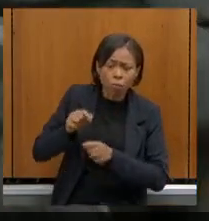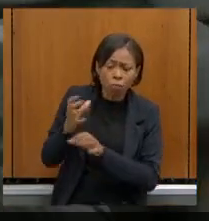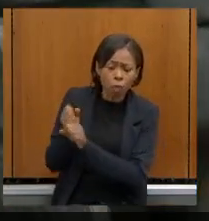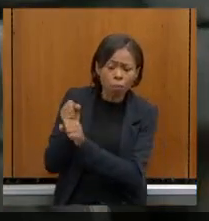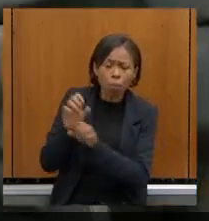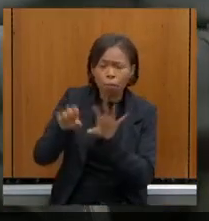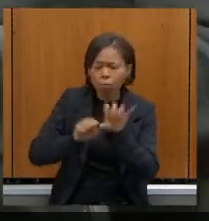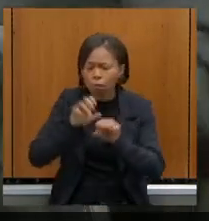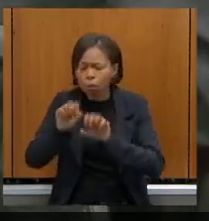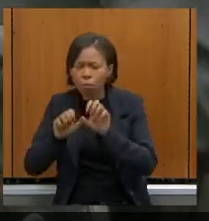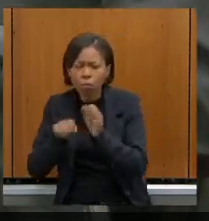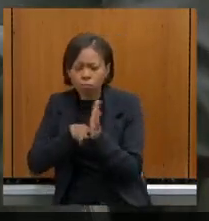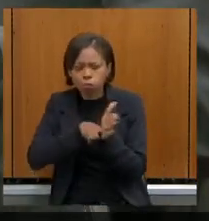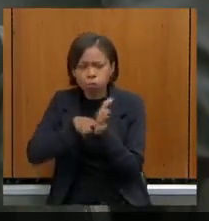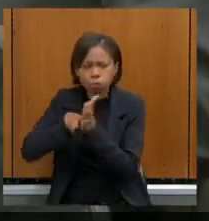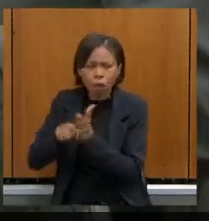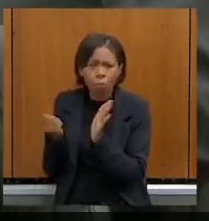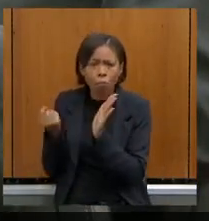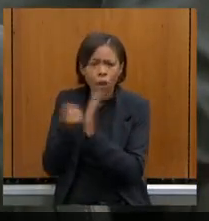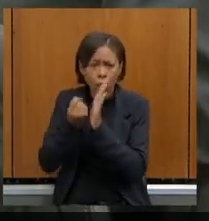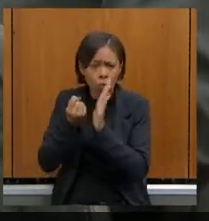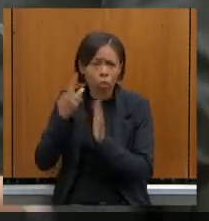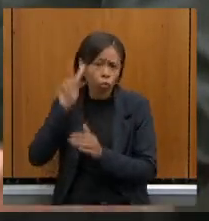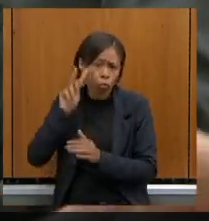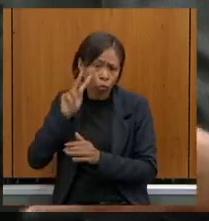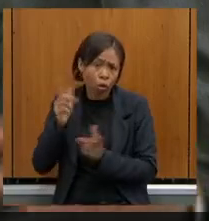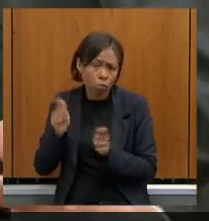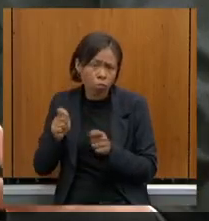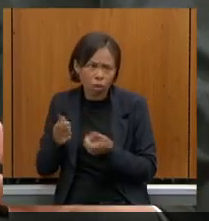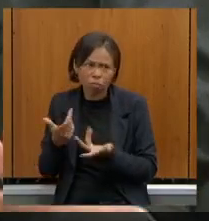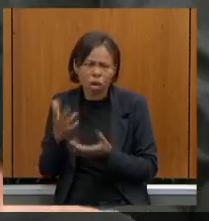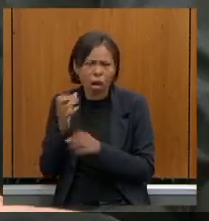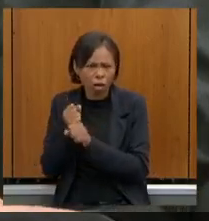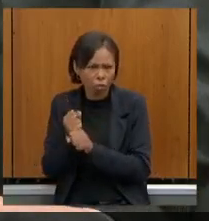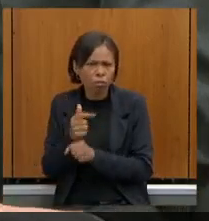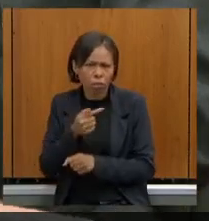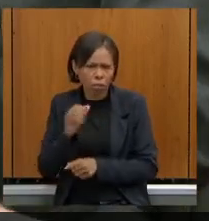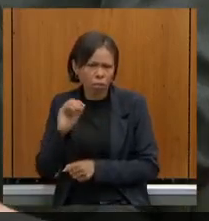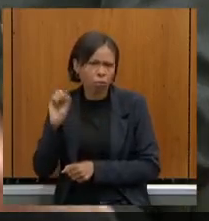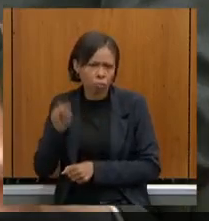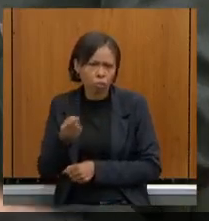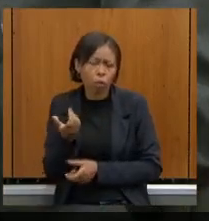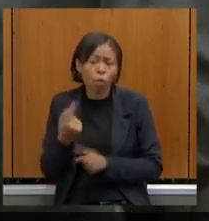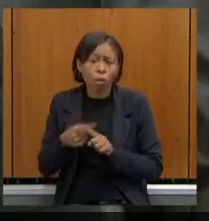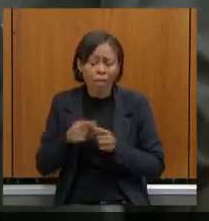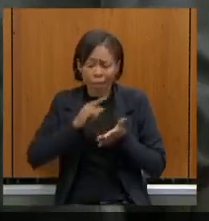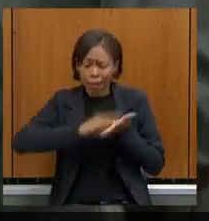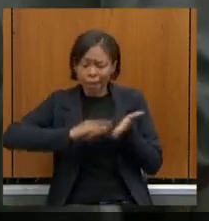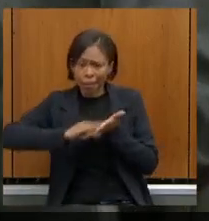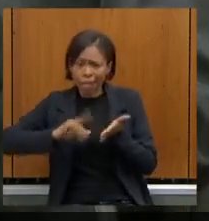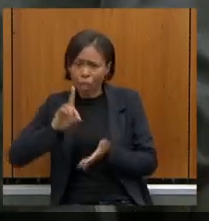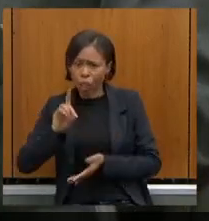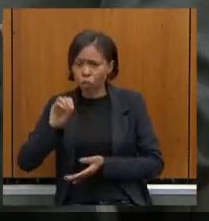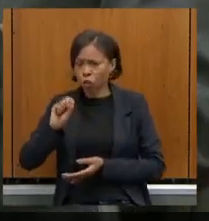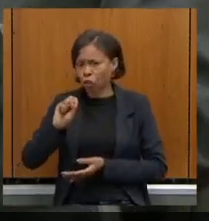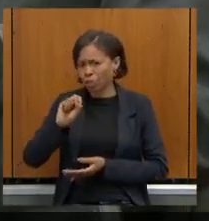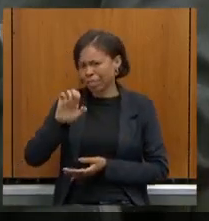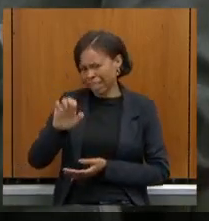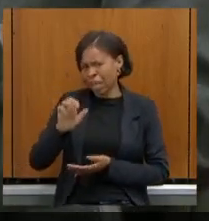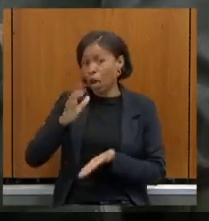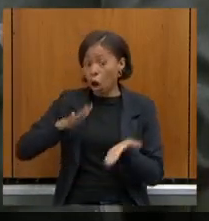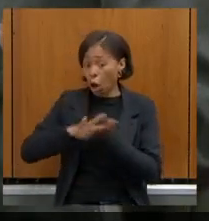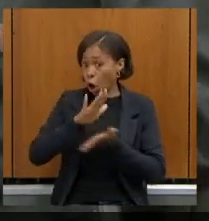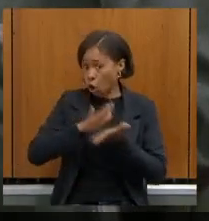patrimônio histórico tudo que tem eu acredito que faz e uma publicação porque o dossiê tem que ter uma publicação eu acho que 700 800